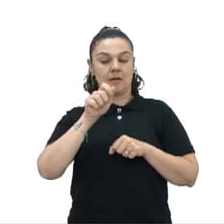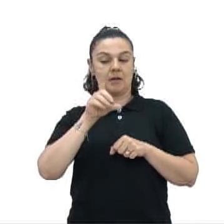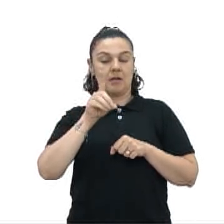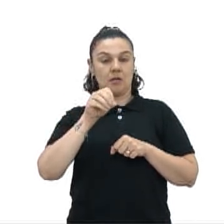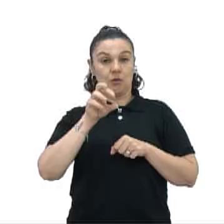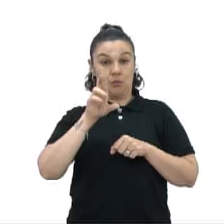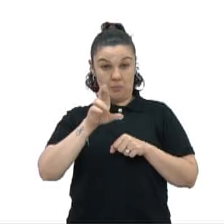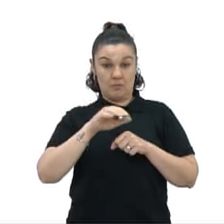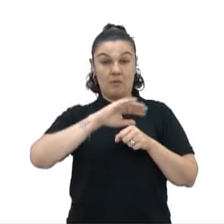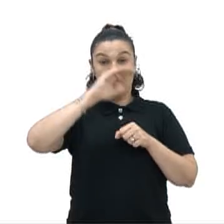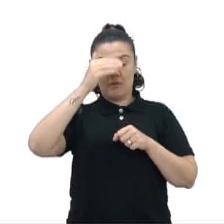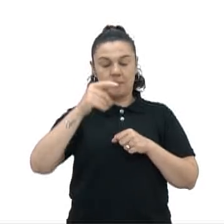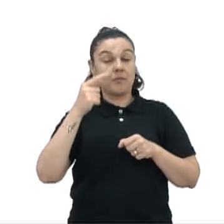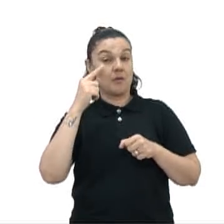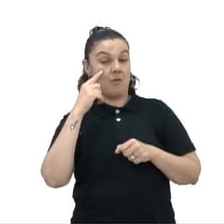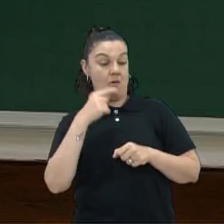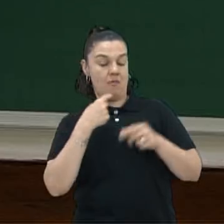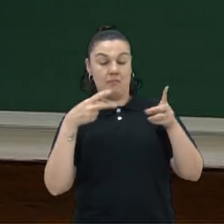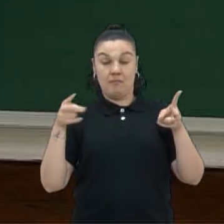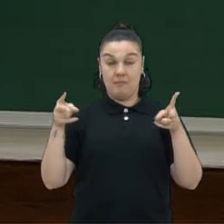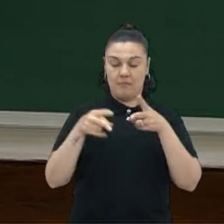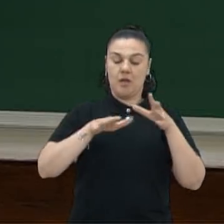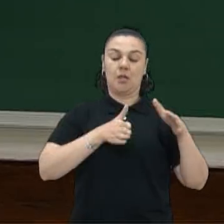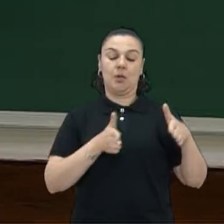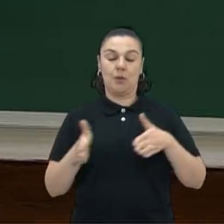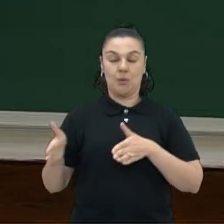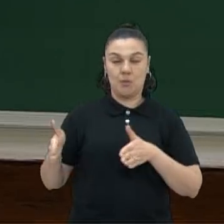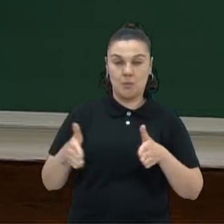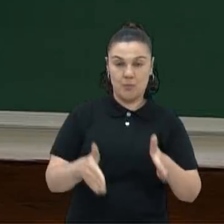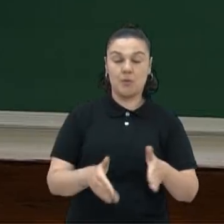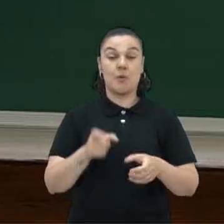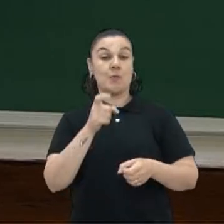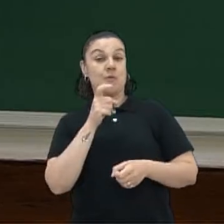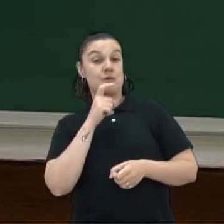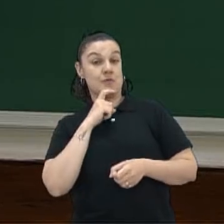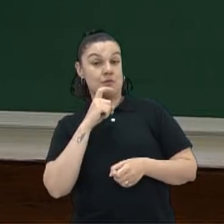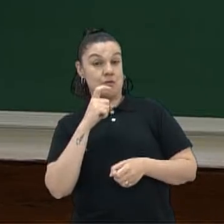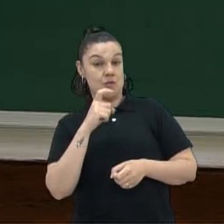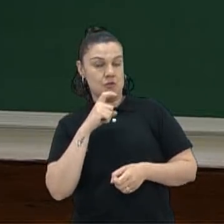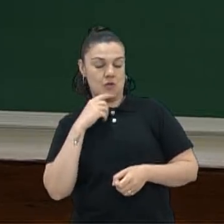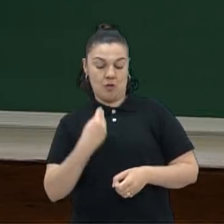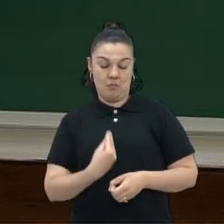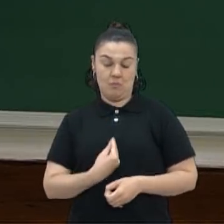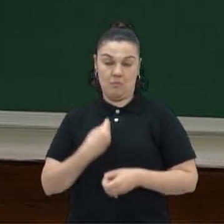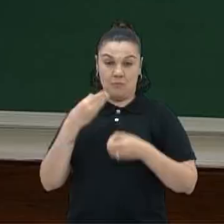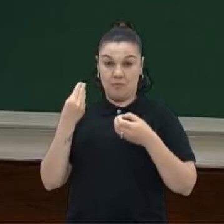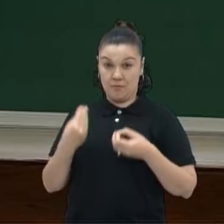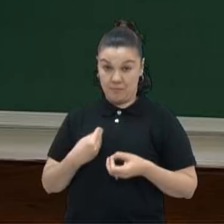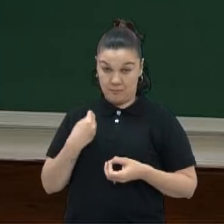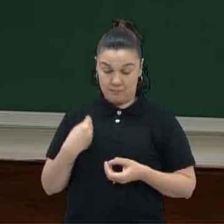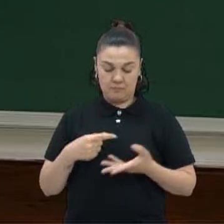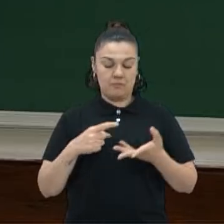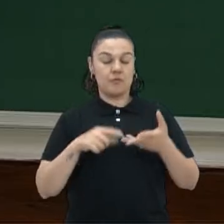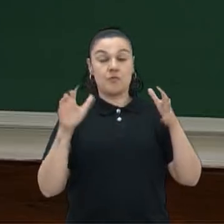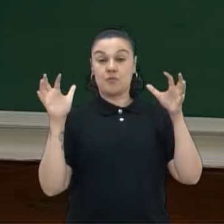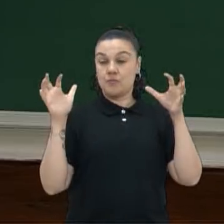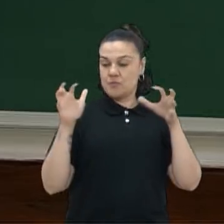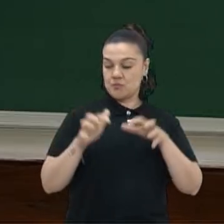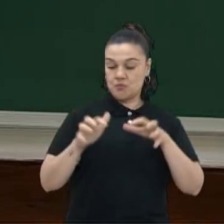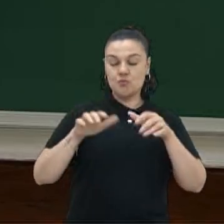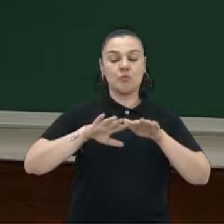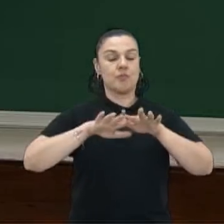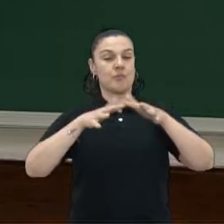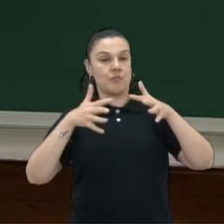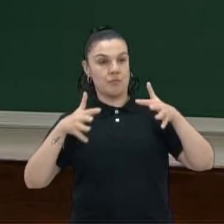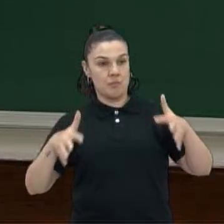eles: o vento, rios, gelo, seres vivos, chuva, mares